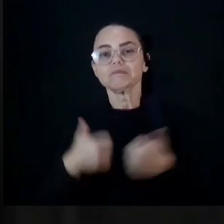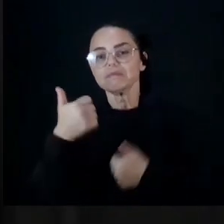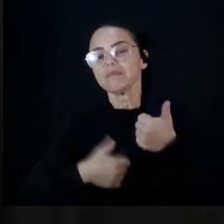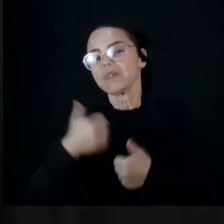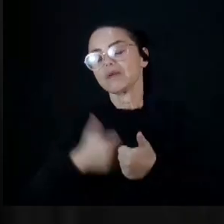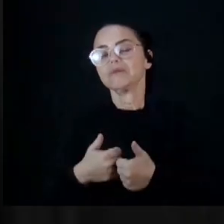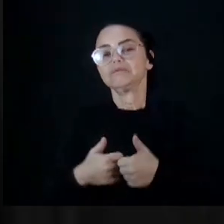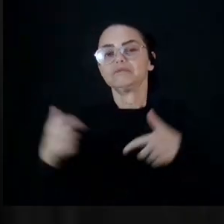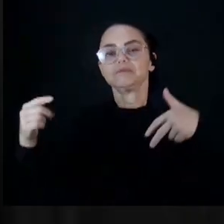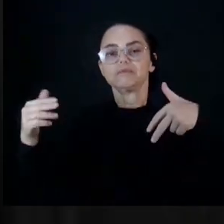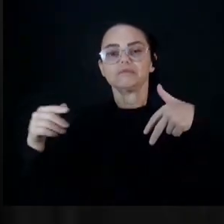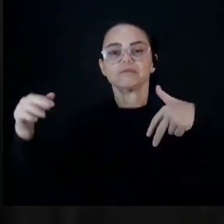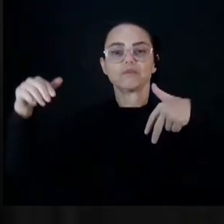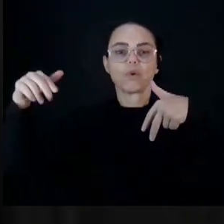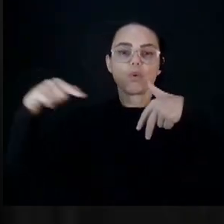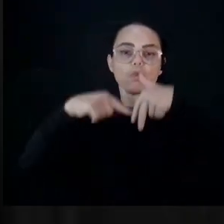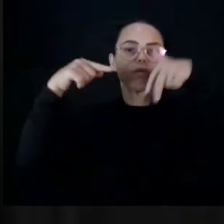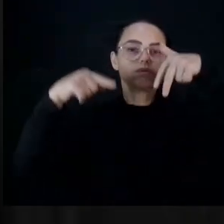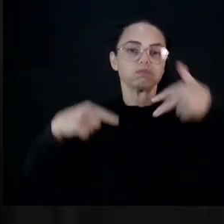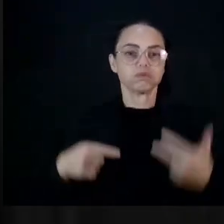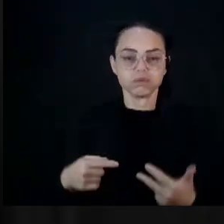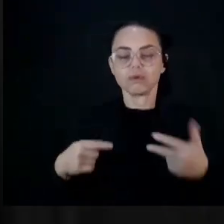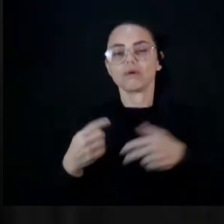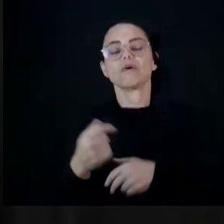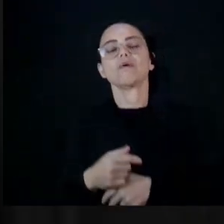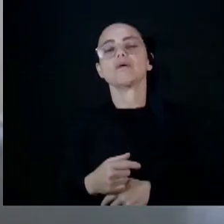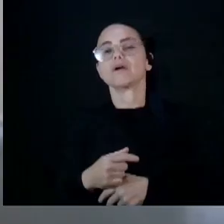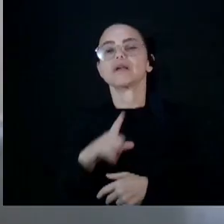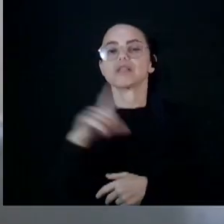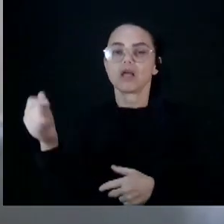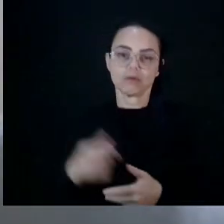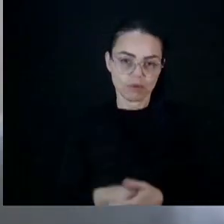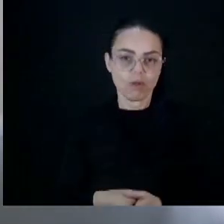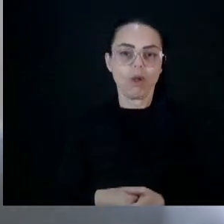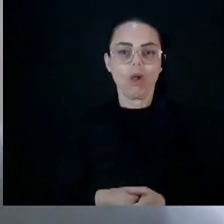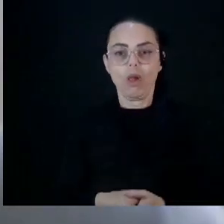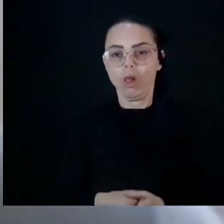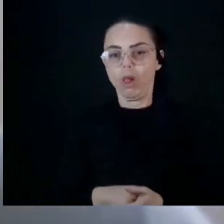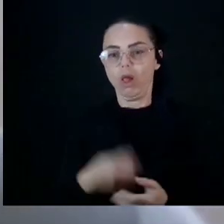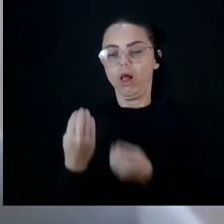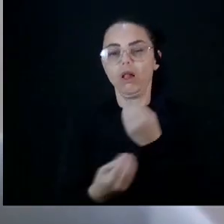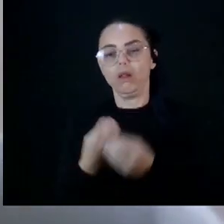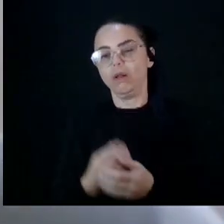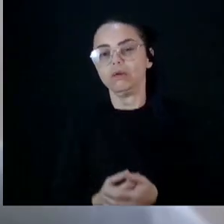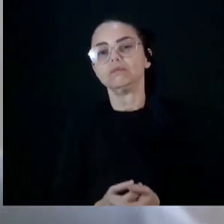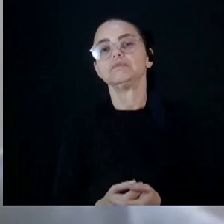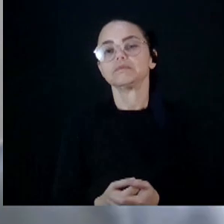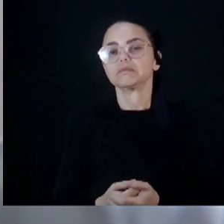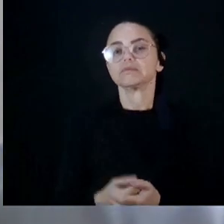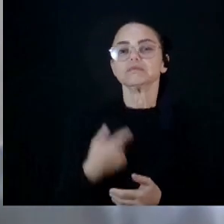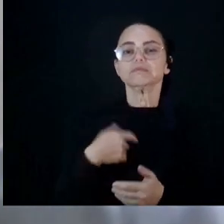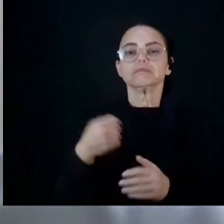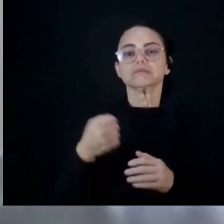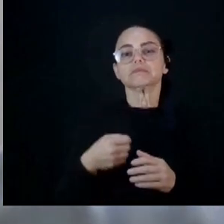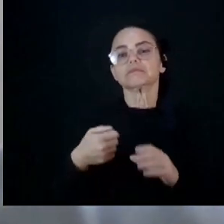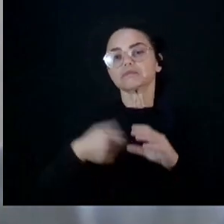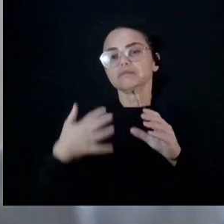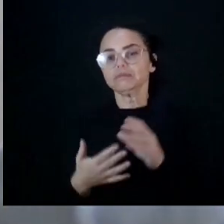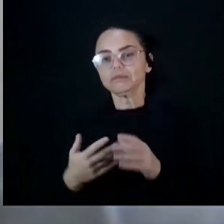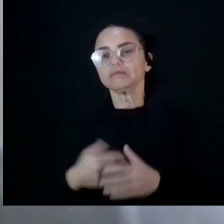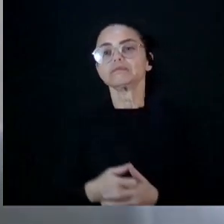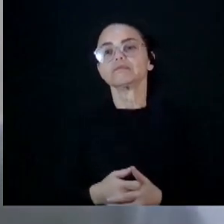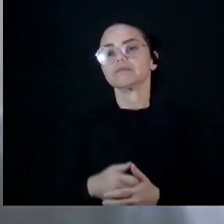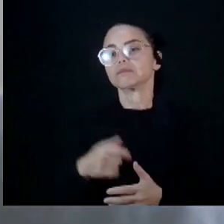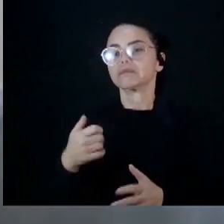e ficar de fora do time. Como que funciona essa coleta de dados? Bom, essa coleta de dados ela vai depender de muita